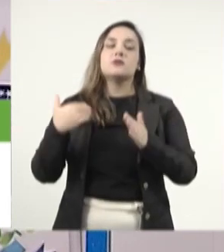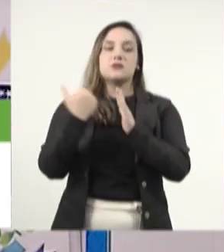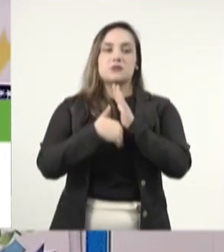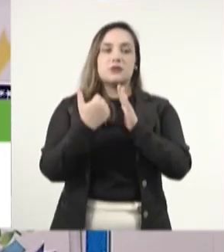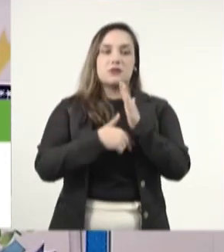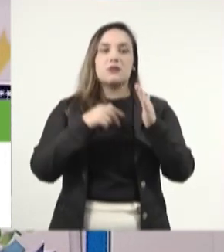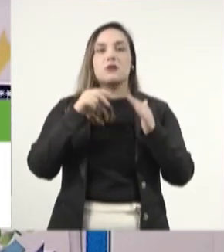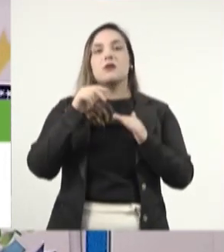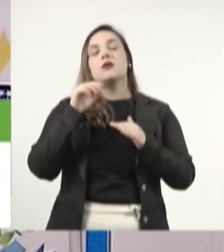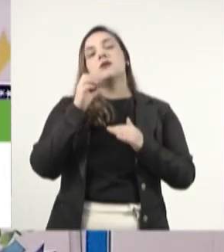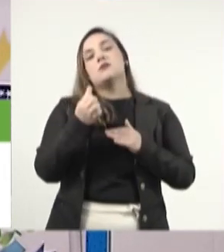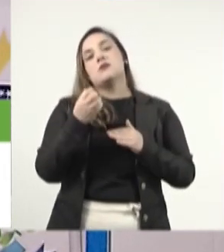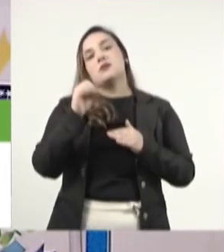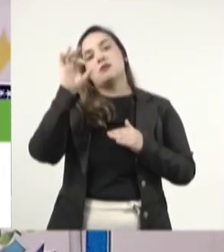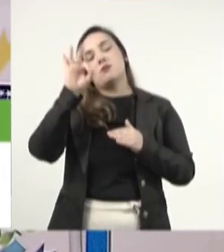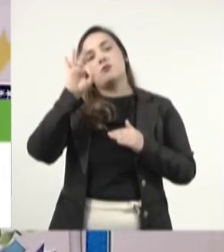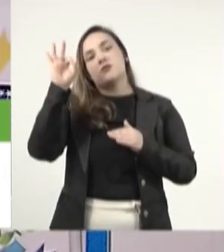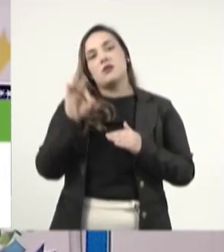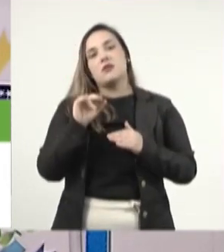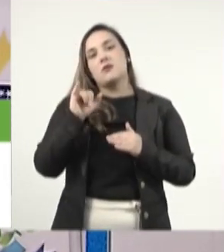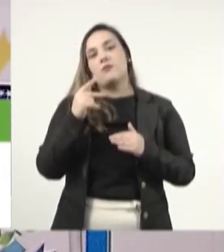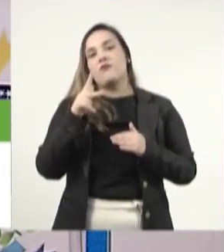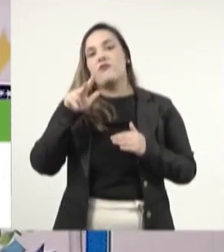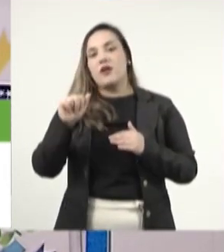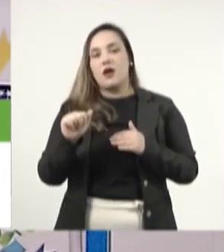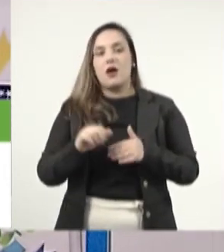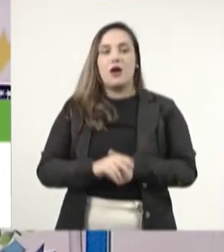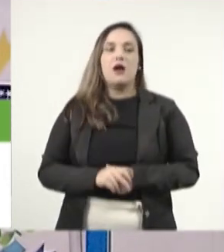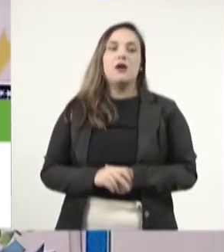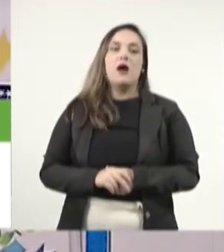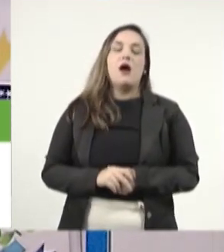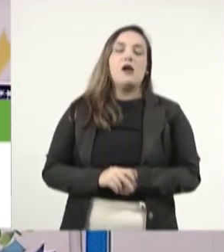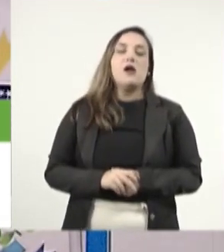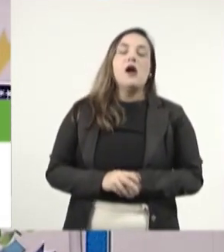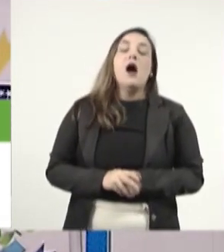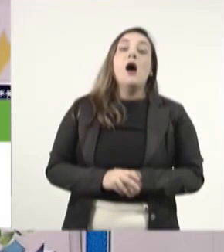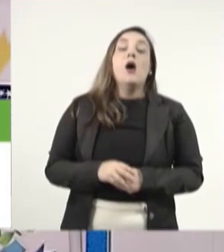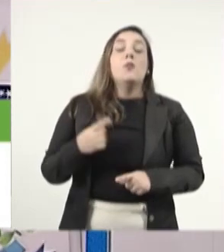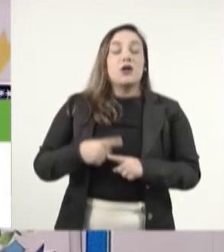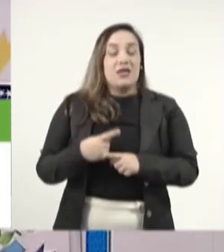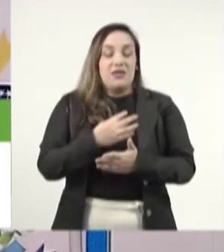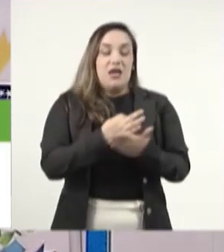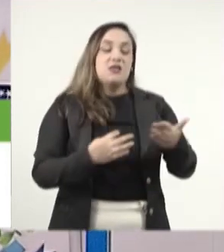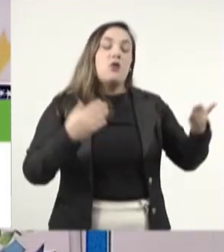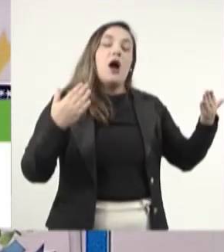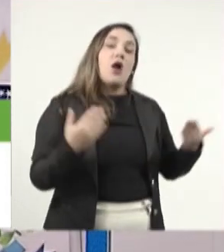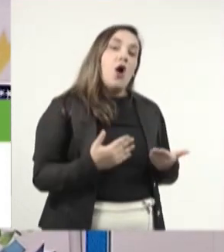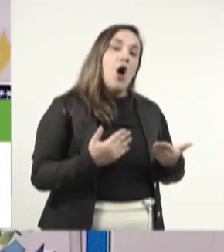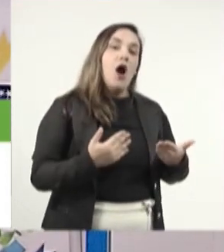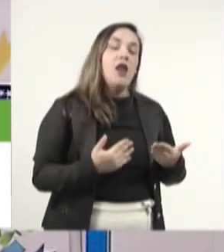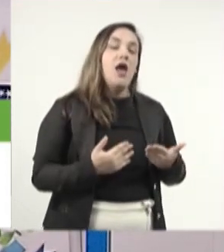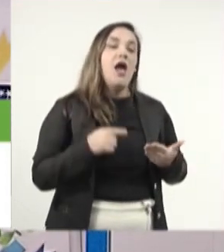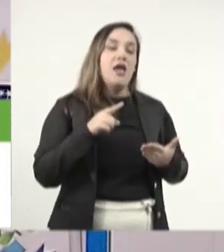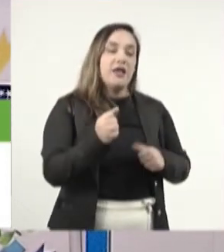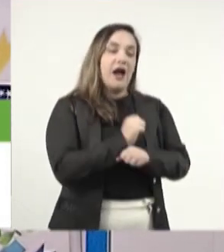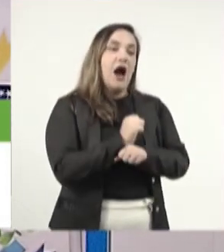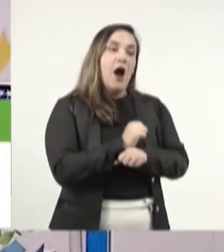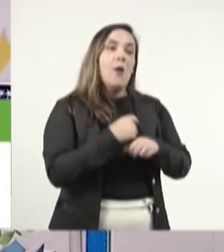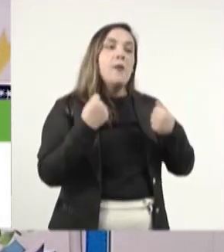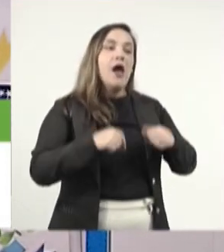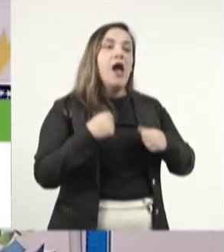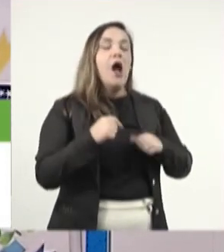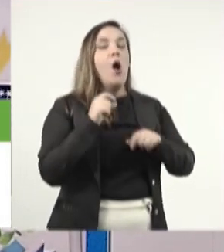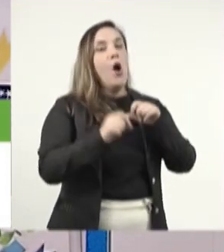desconto de 60% no IPVA. Pelo texto atual da lei que está vigente em Mato Grosso do Sul, esses veículos eles